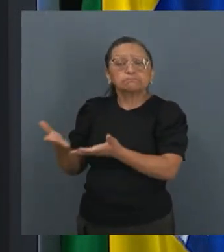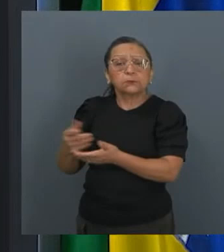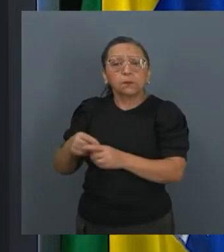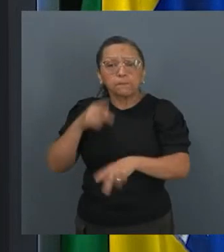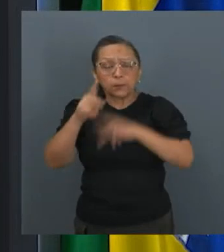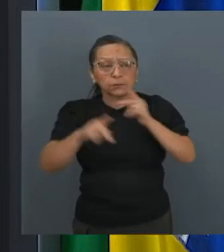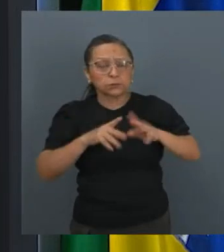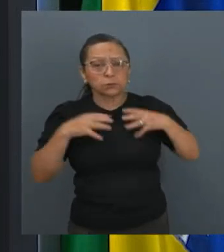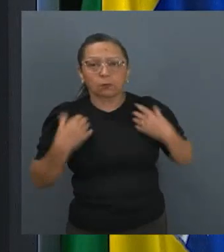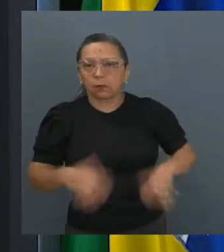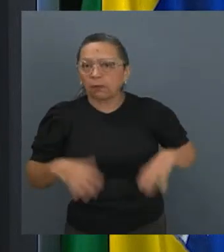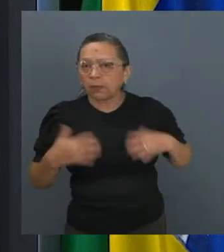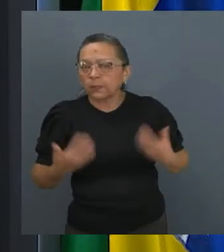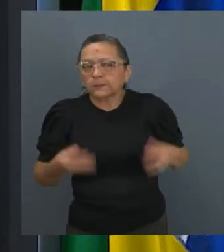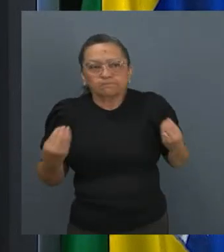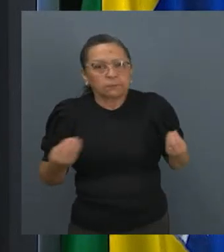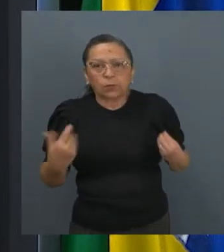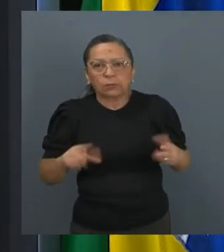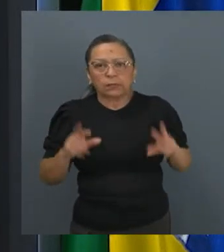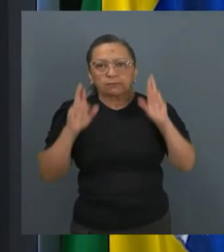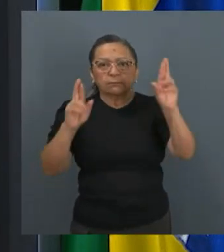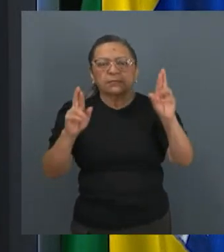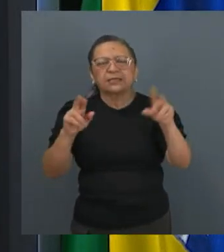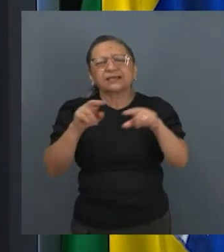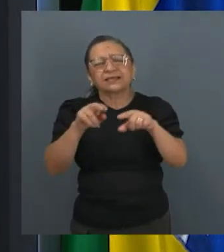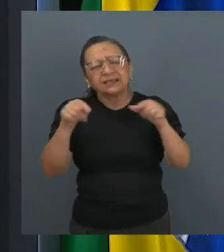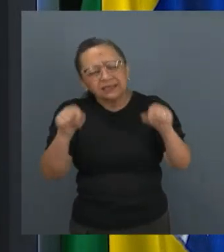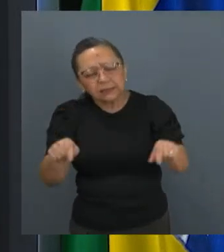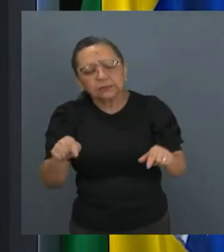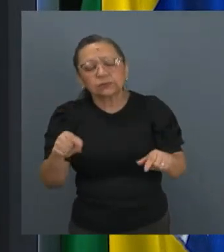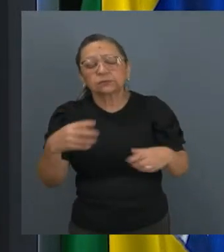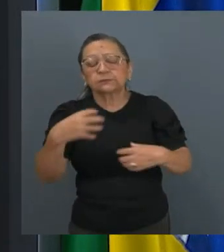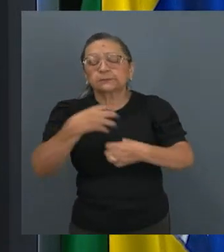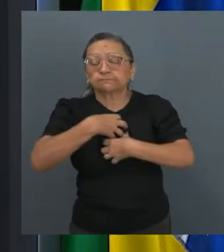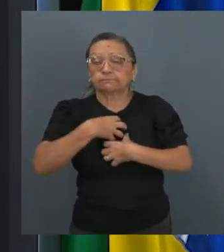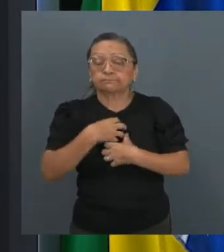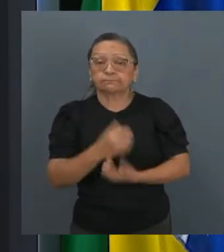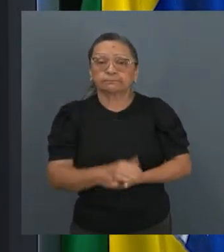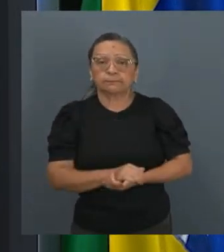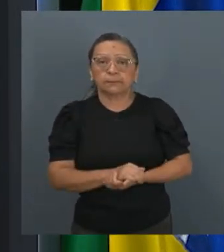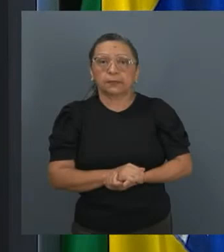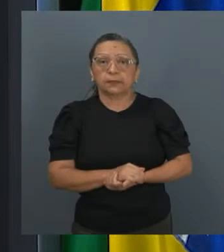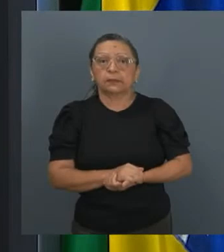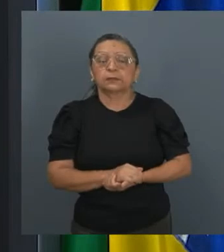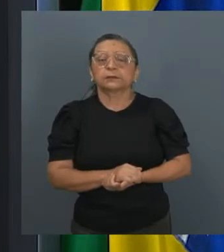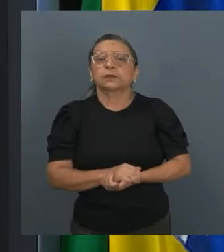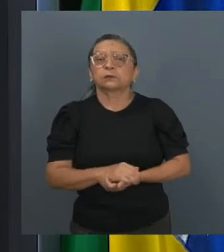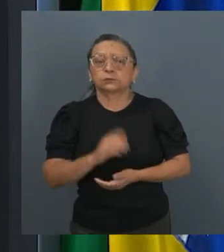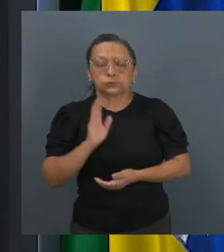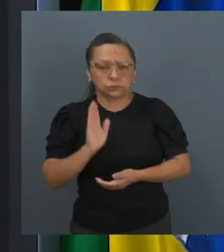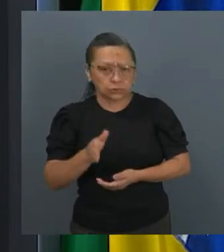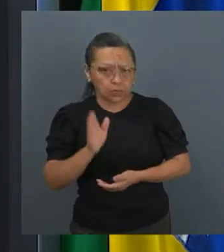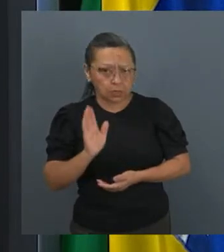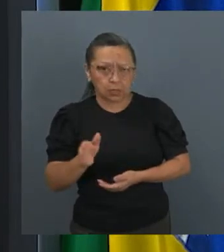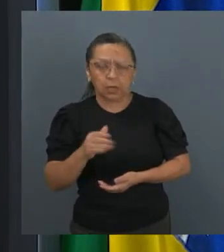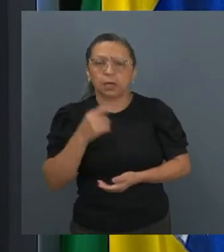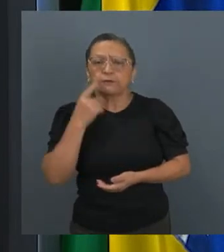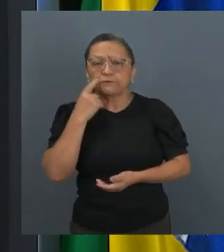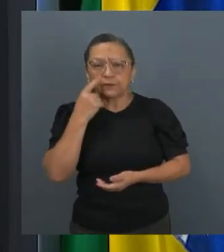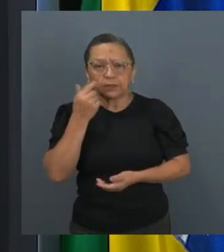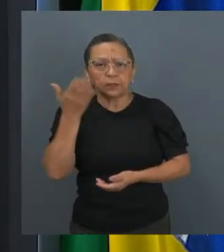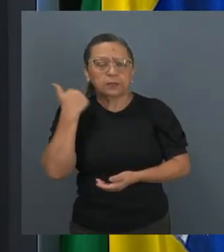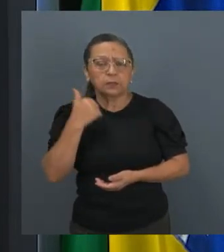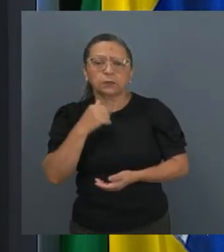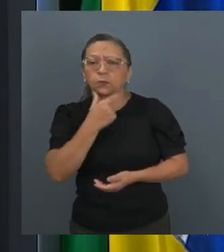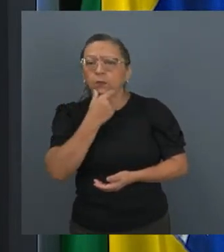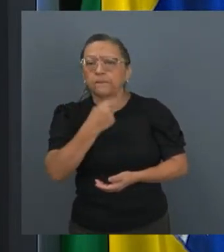E essa questão me toca profundamente a alma, né? Foi feito um discurso pelo presidente Hugo Mota,